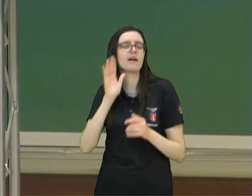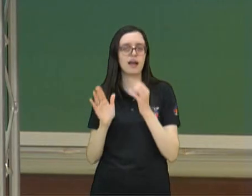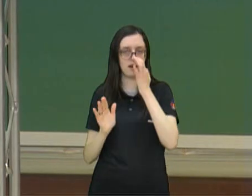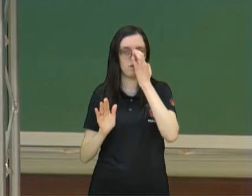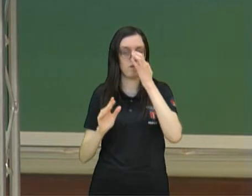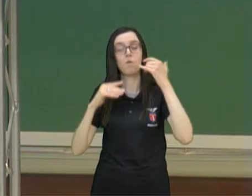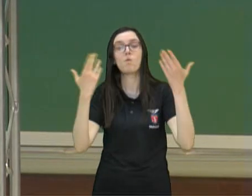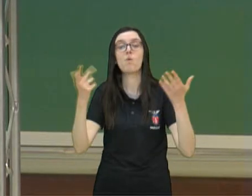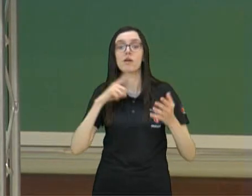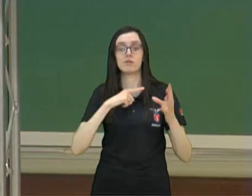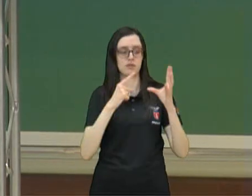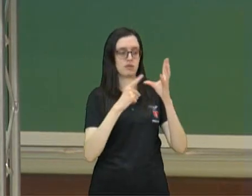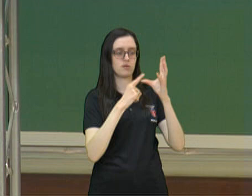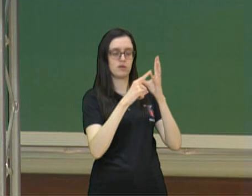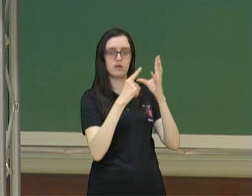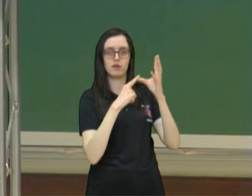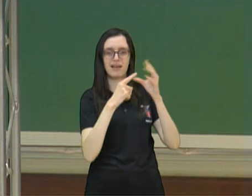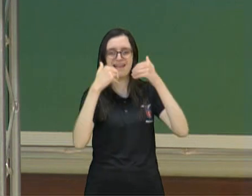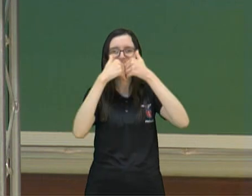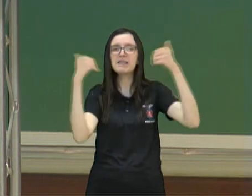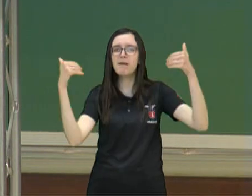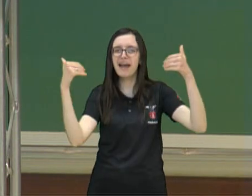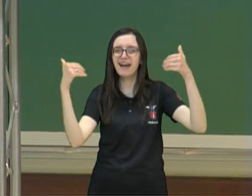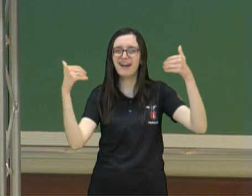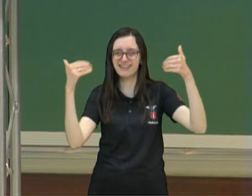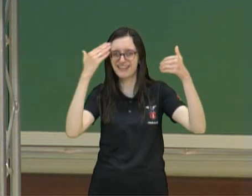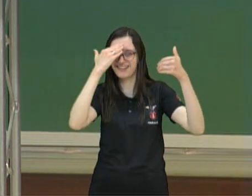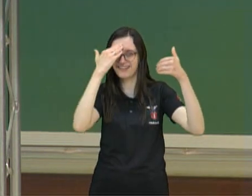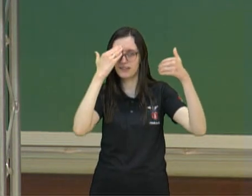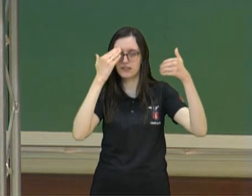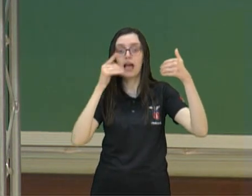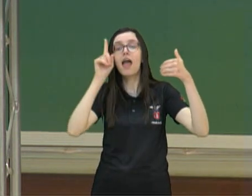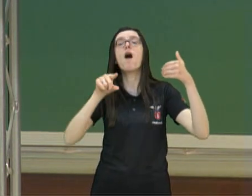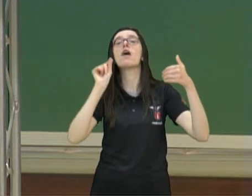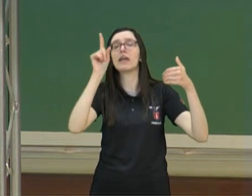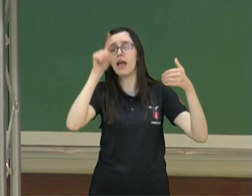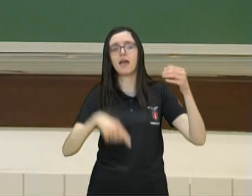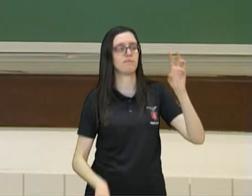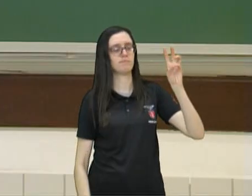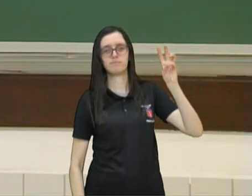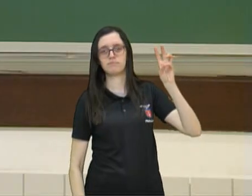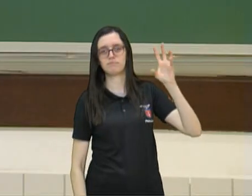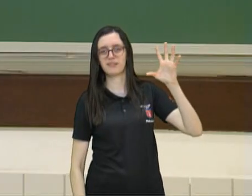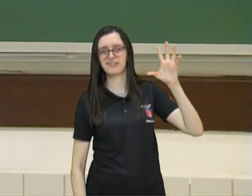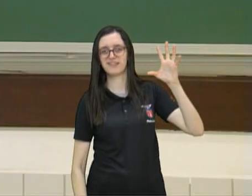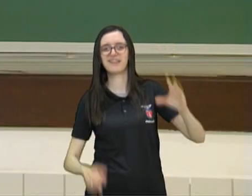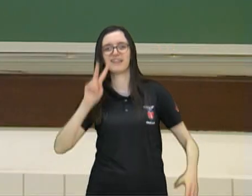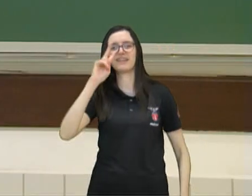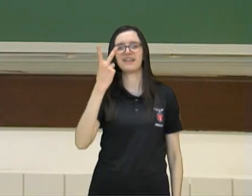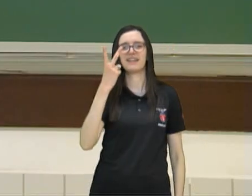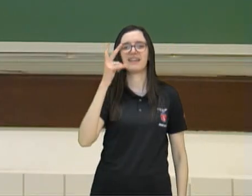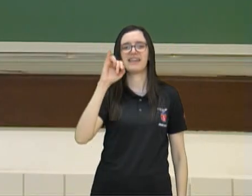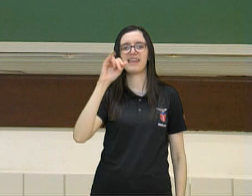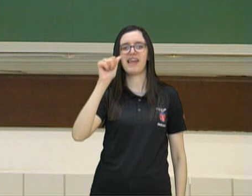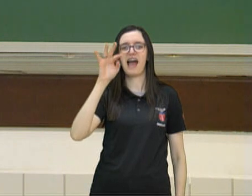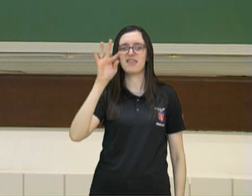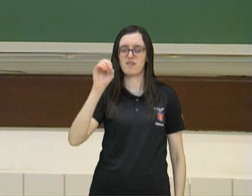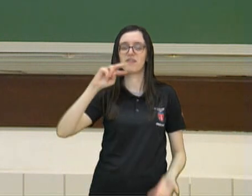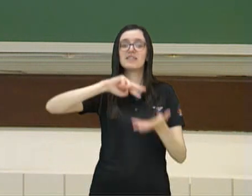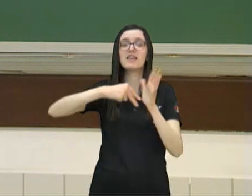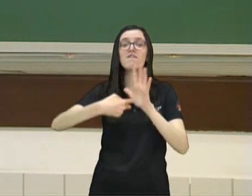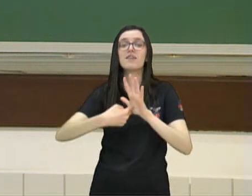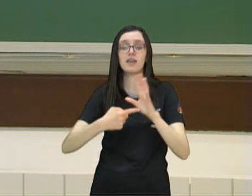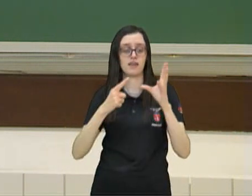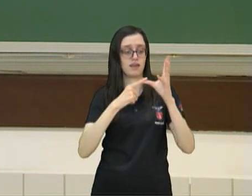vogais ficam em sílabas separadas, eu vou chamar de hiato. Então, o que é um hiato? Vogais